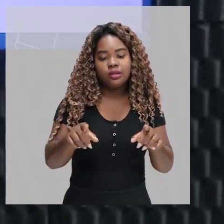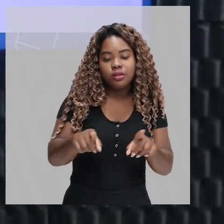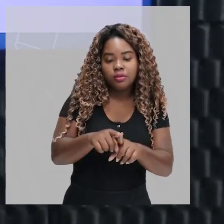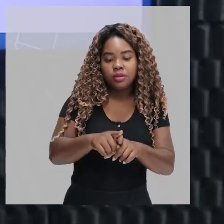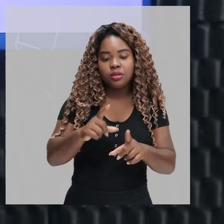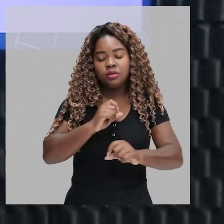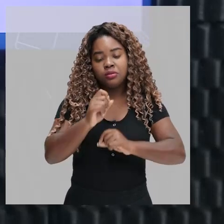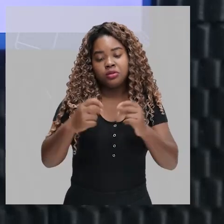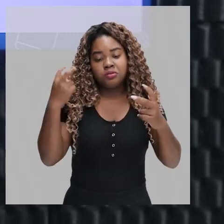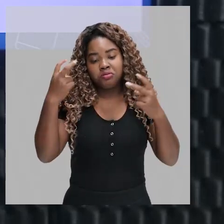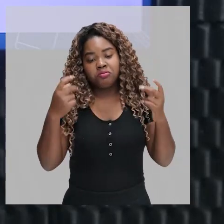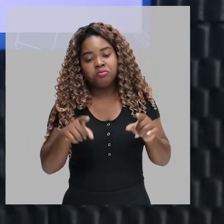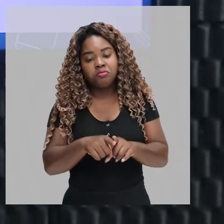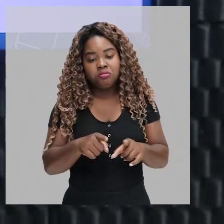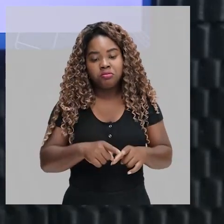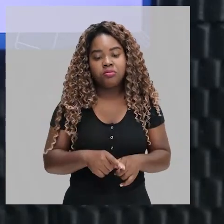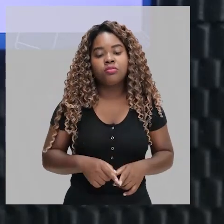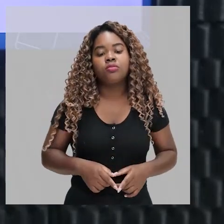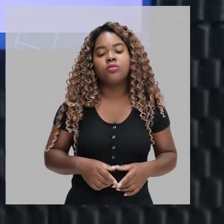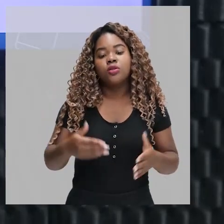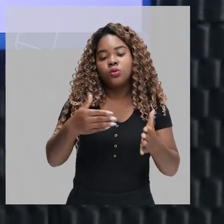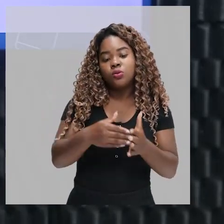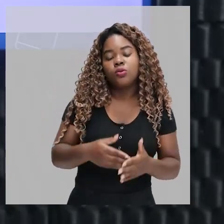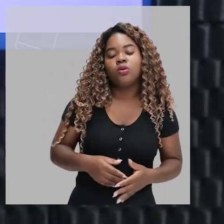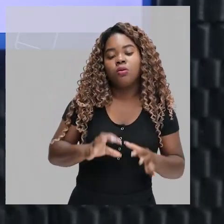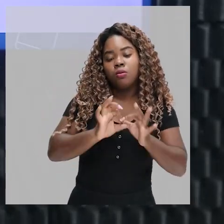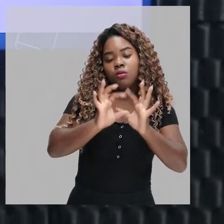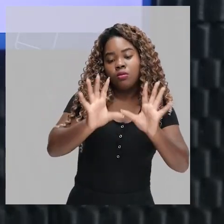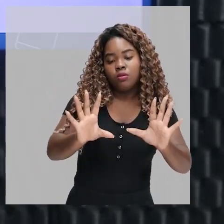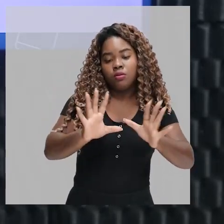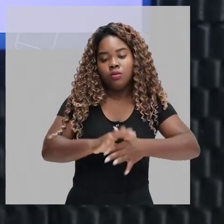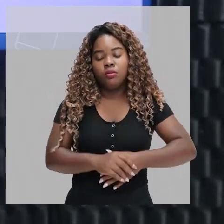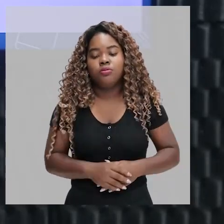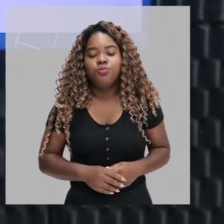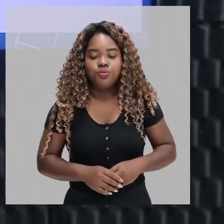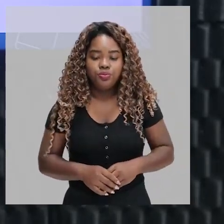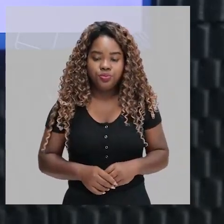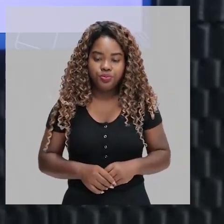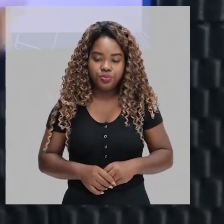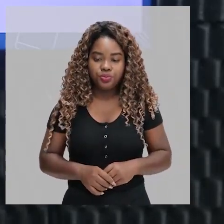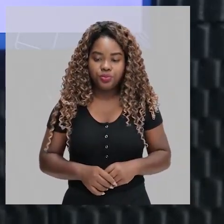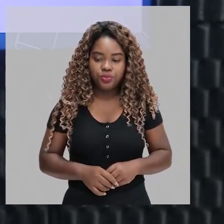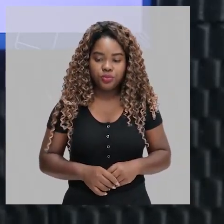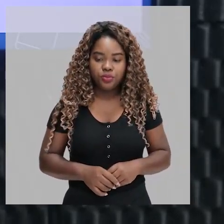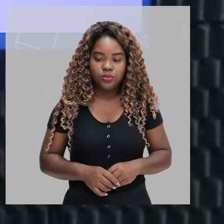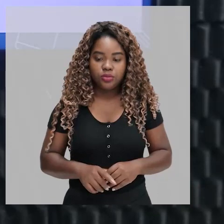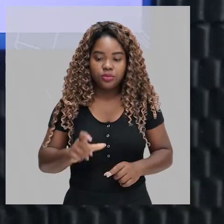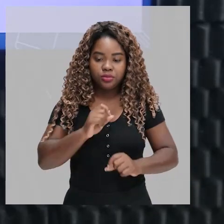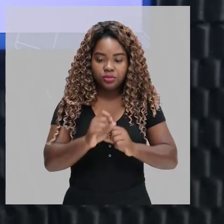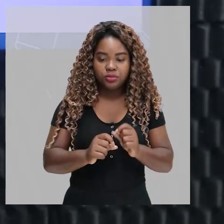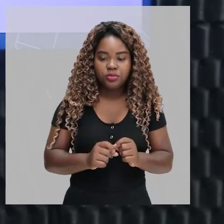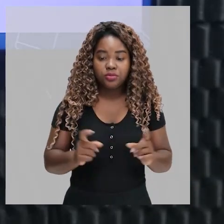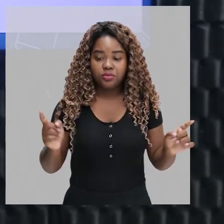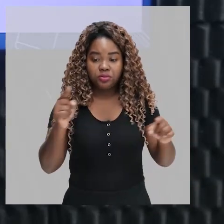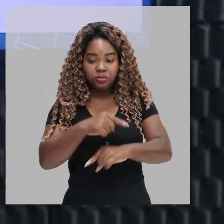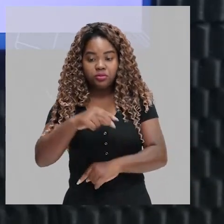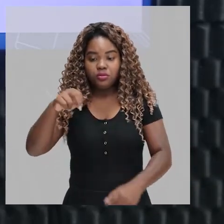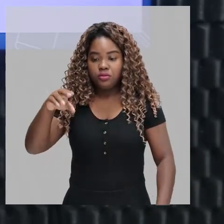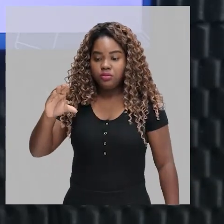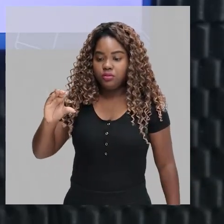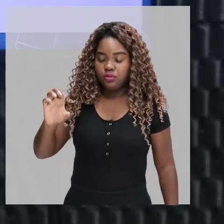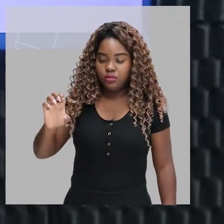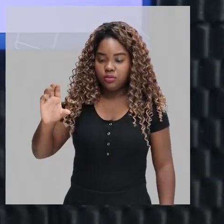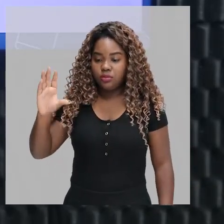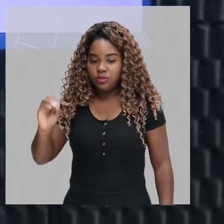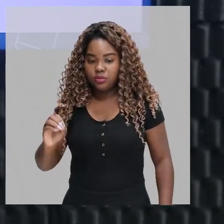a razão que é preocupante subjetivismo e ainda libertação estilística que é repudiar o neoclassicismo tá